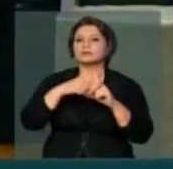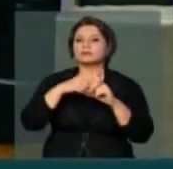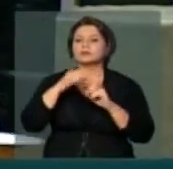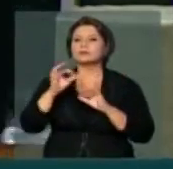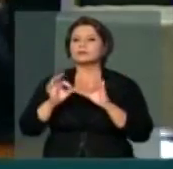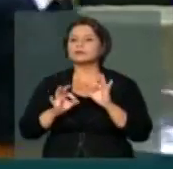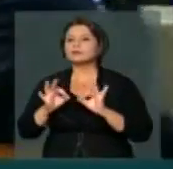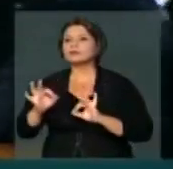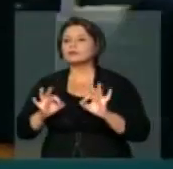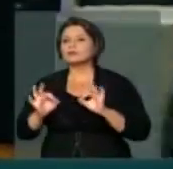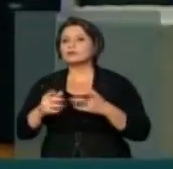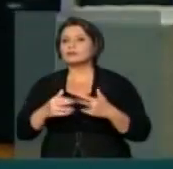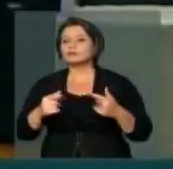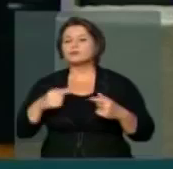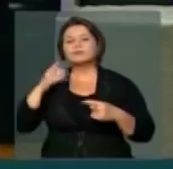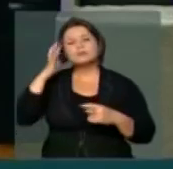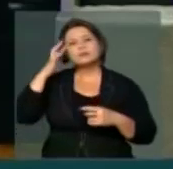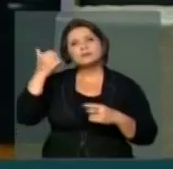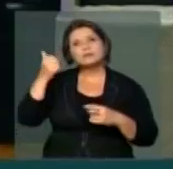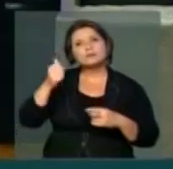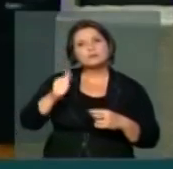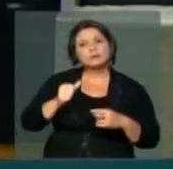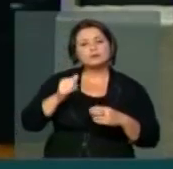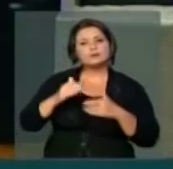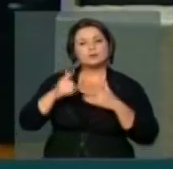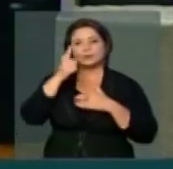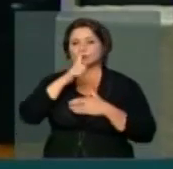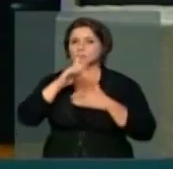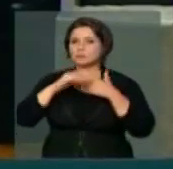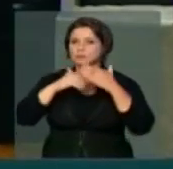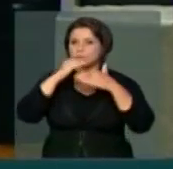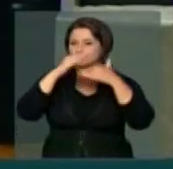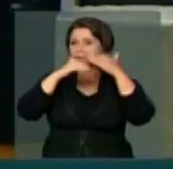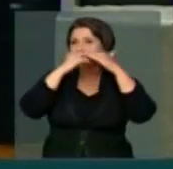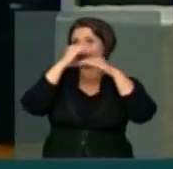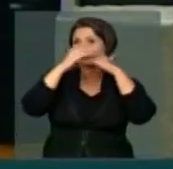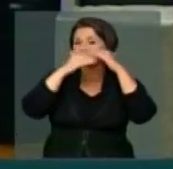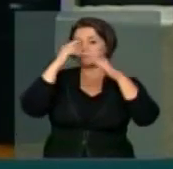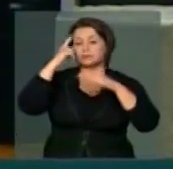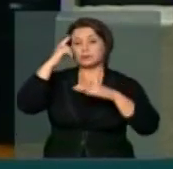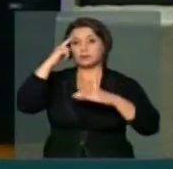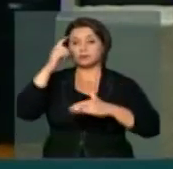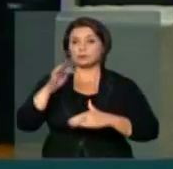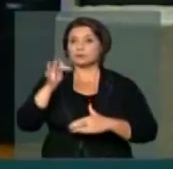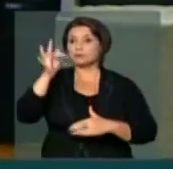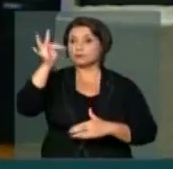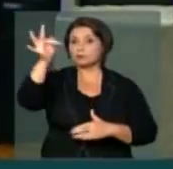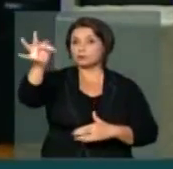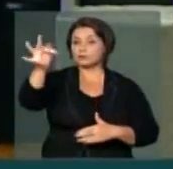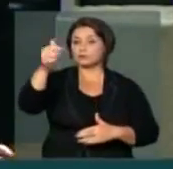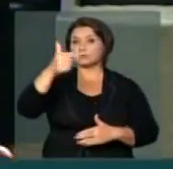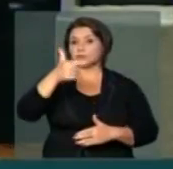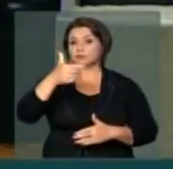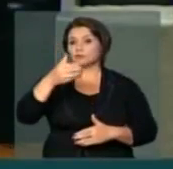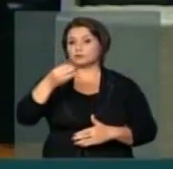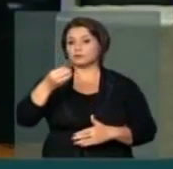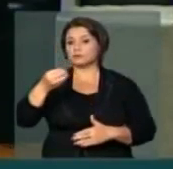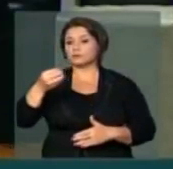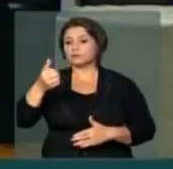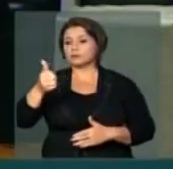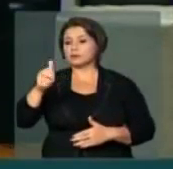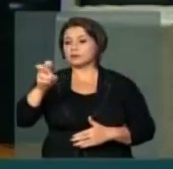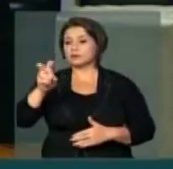reflexão por um avanço no mandato futuro, de 2015 a